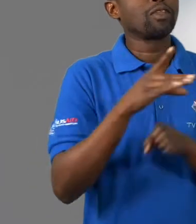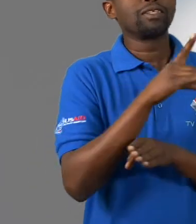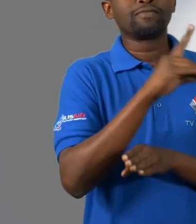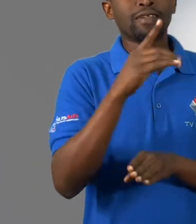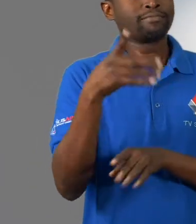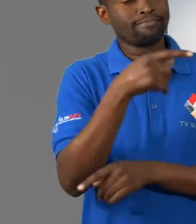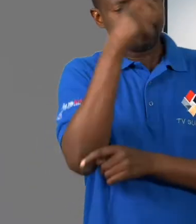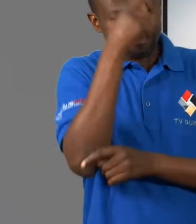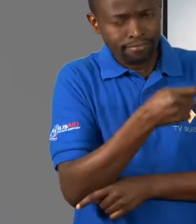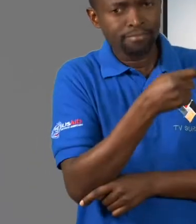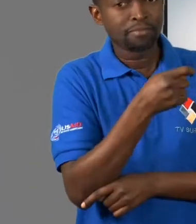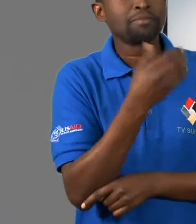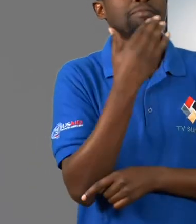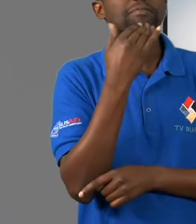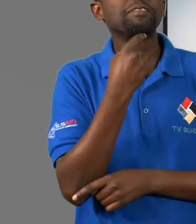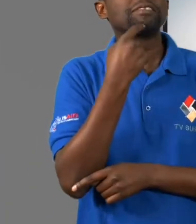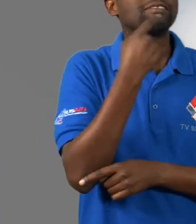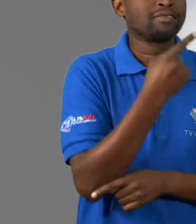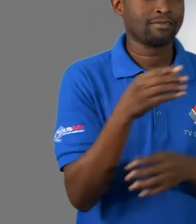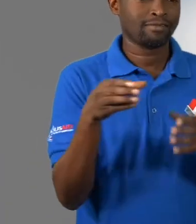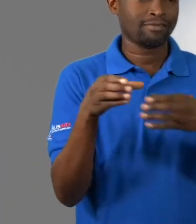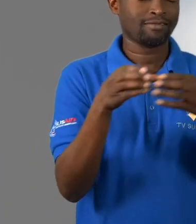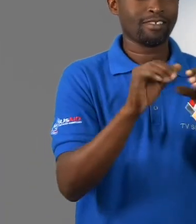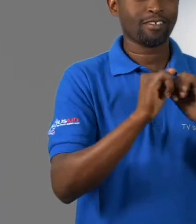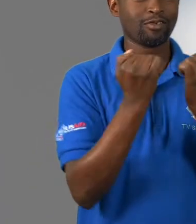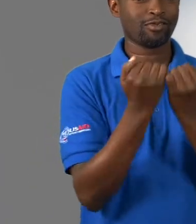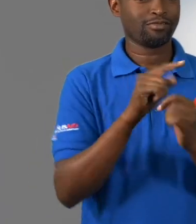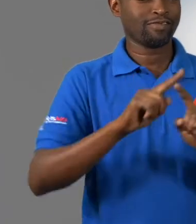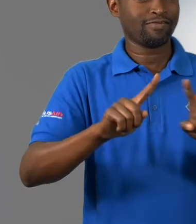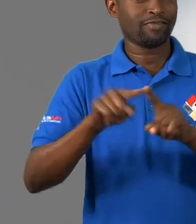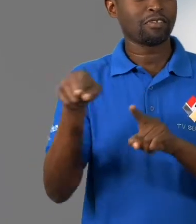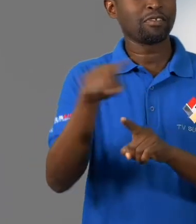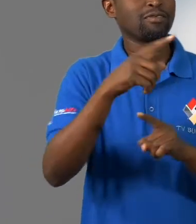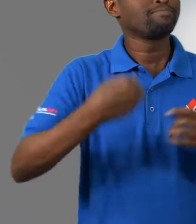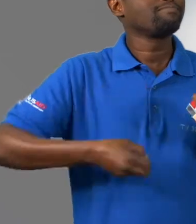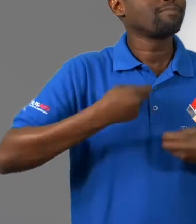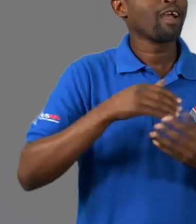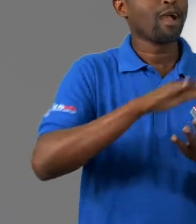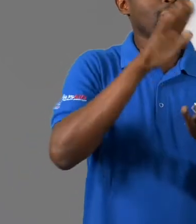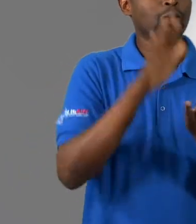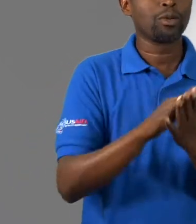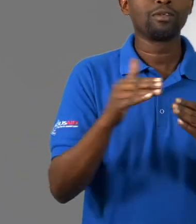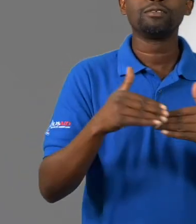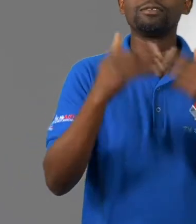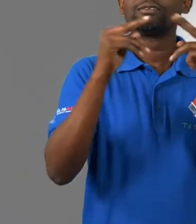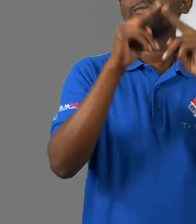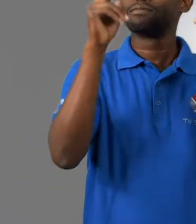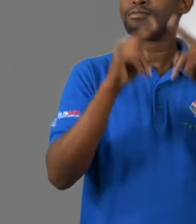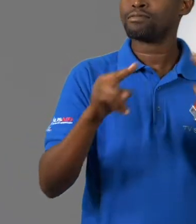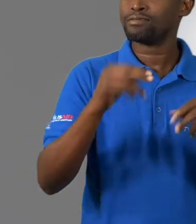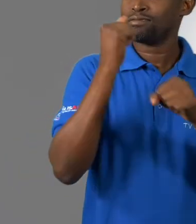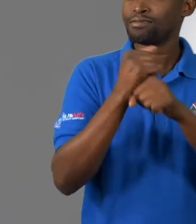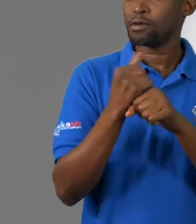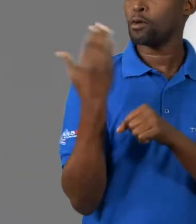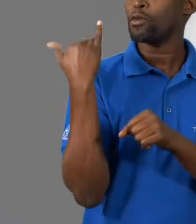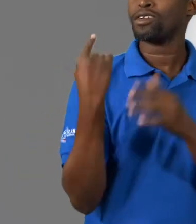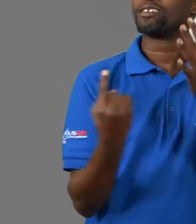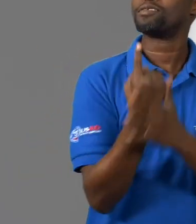feitas por associações de pessoas com deficiência durante as celebrações do Dia Internacional do